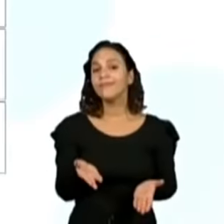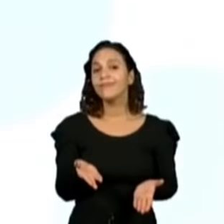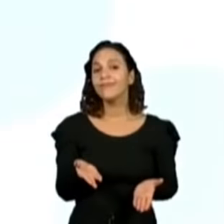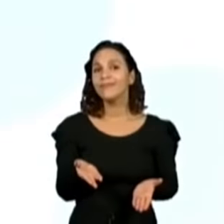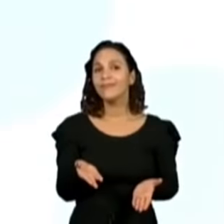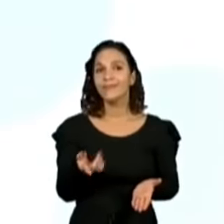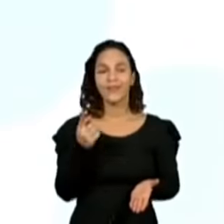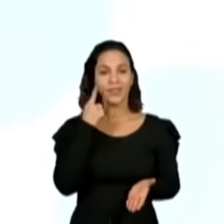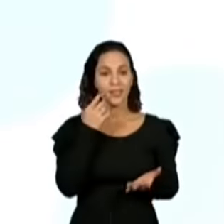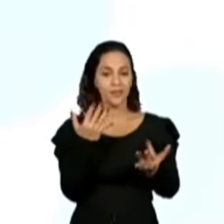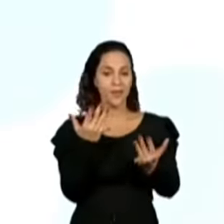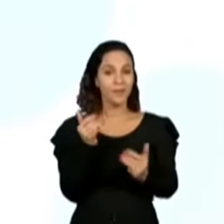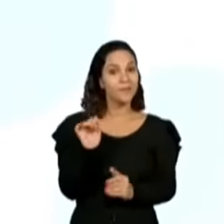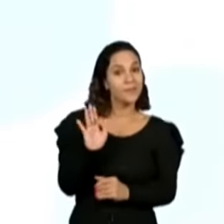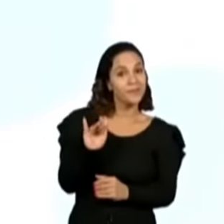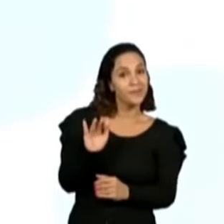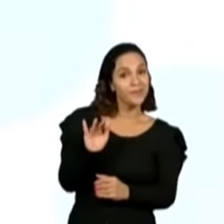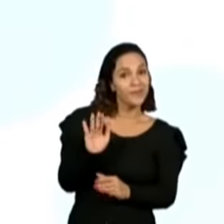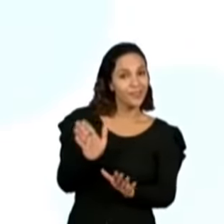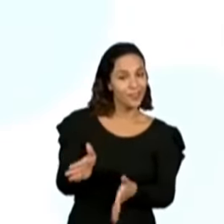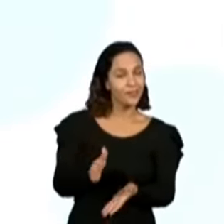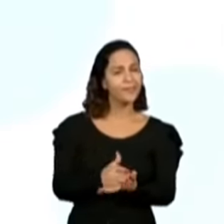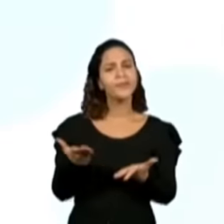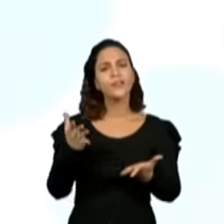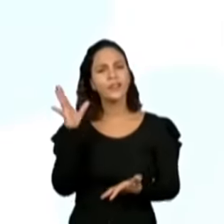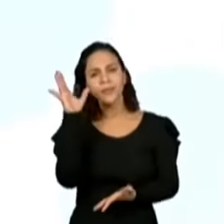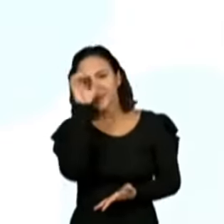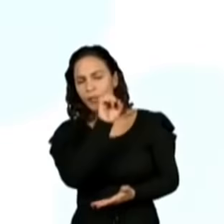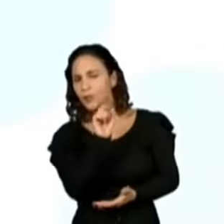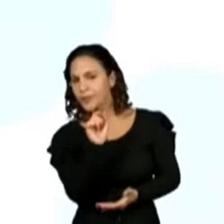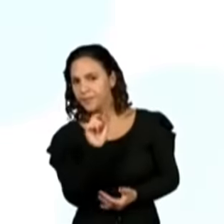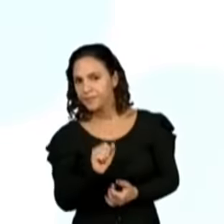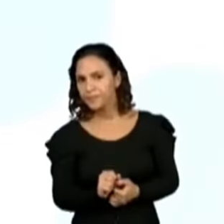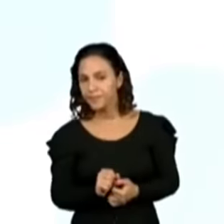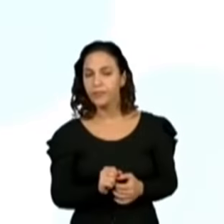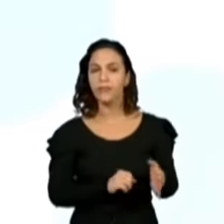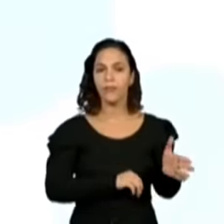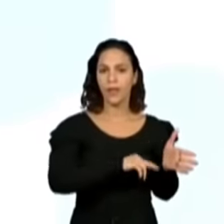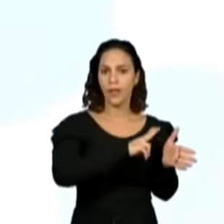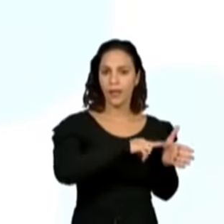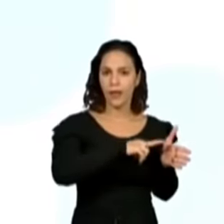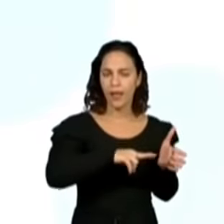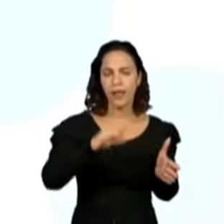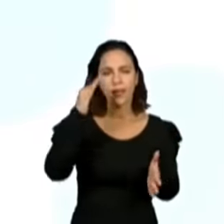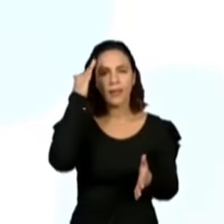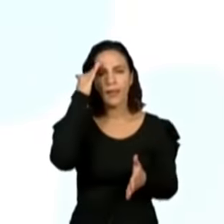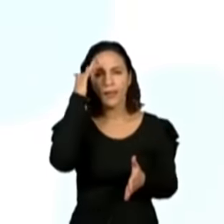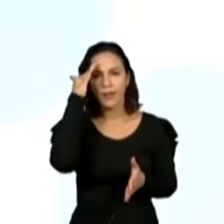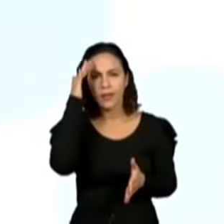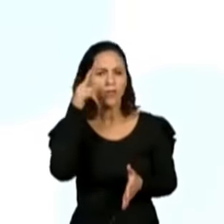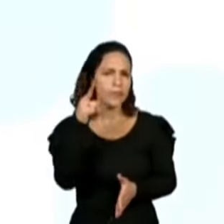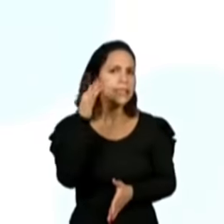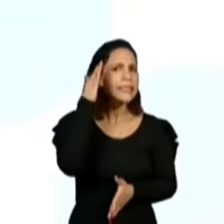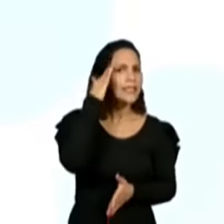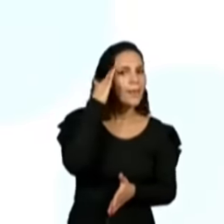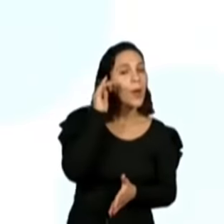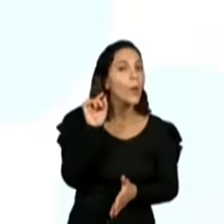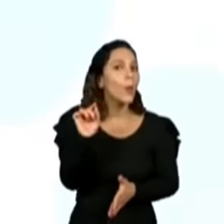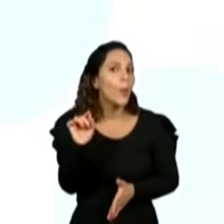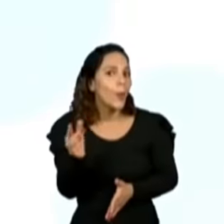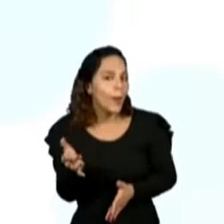temos até uma mão se despedindo já. O que fizemos nesta aula? Leitura, compreensão de um você sabia